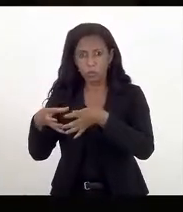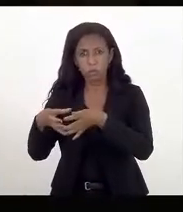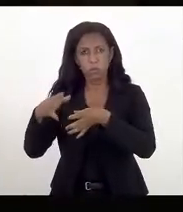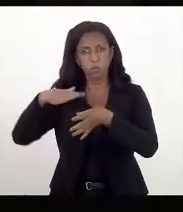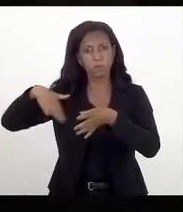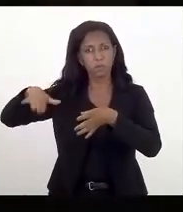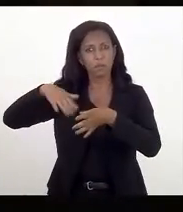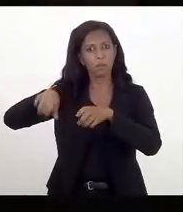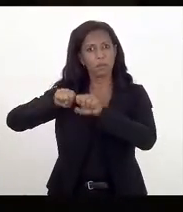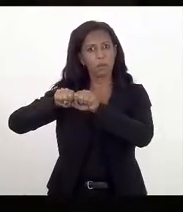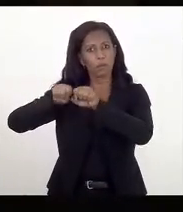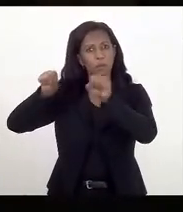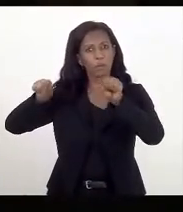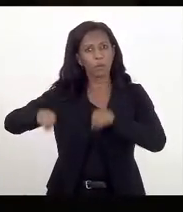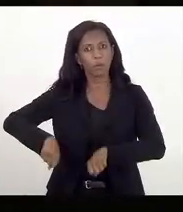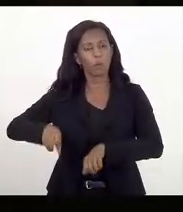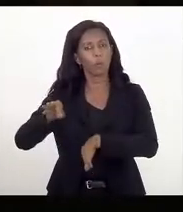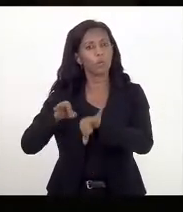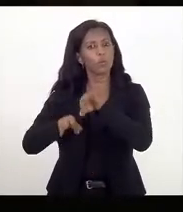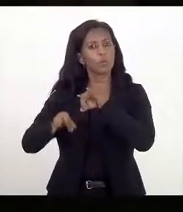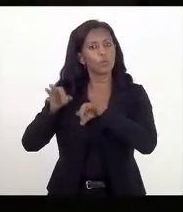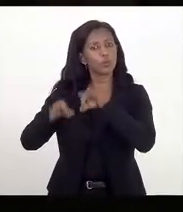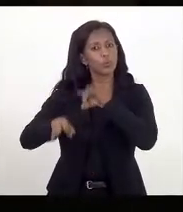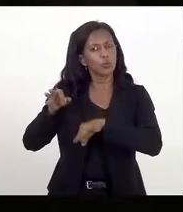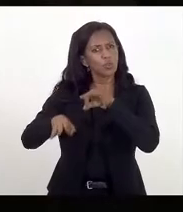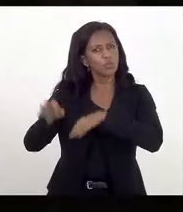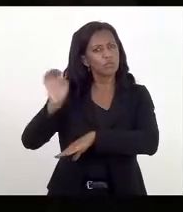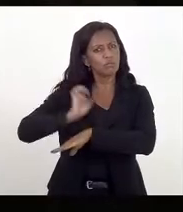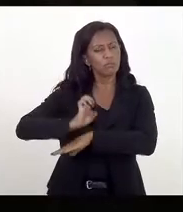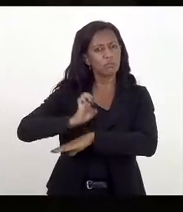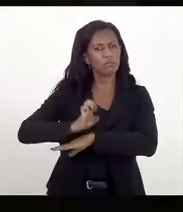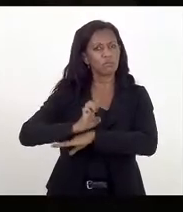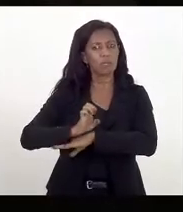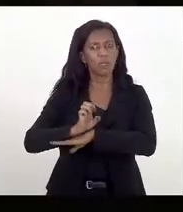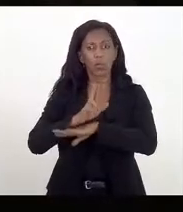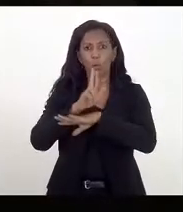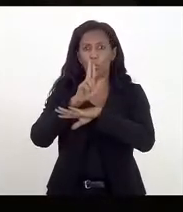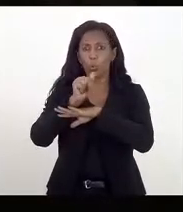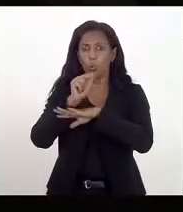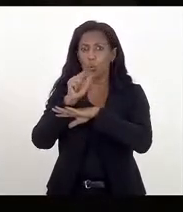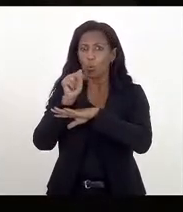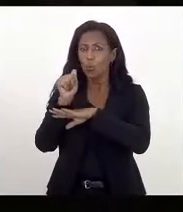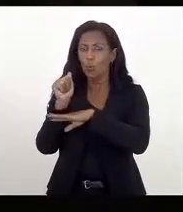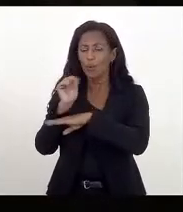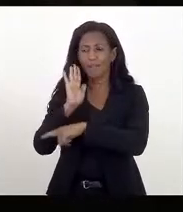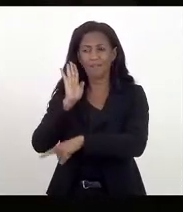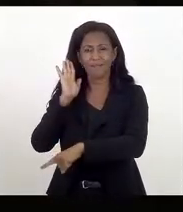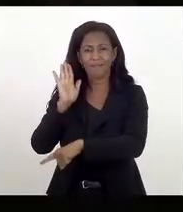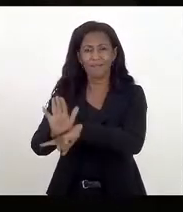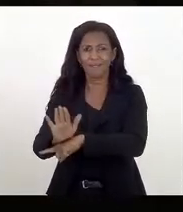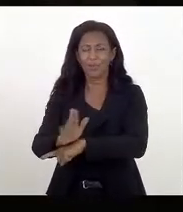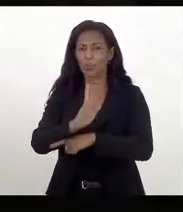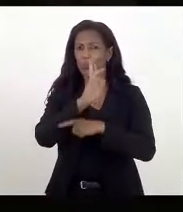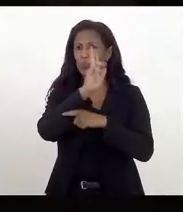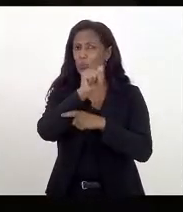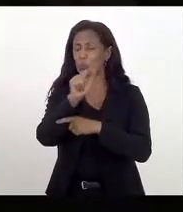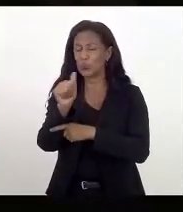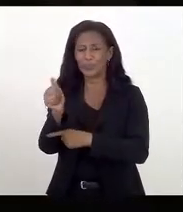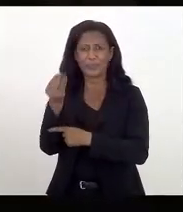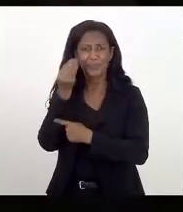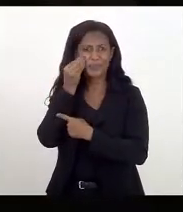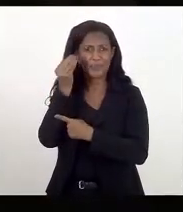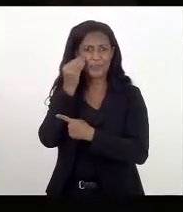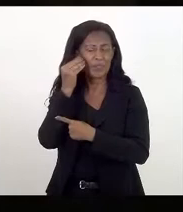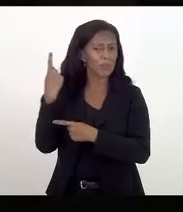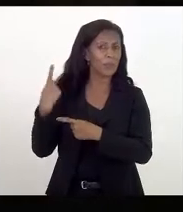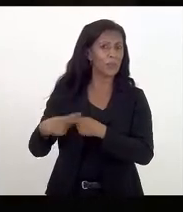do sistema de justiça do nosso Estado que nunca foi atendida, que nunca foi assistida. Por